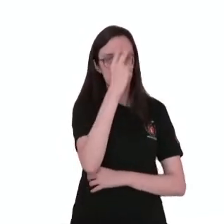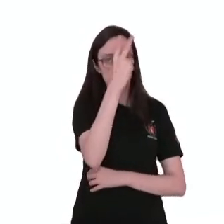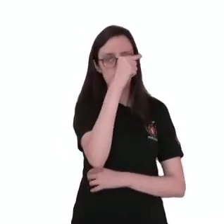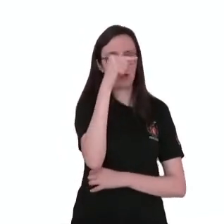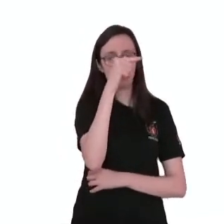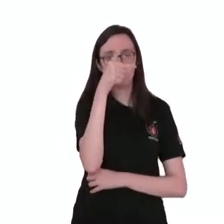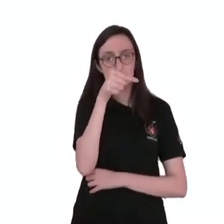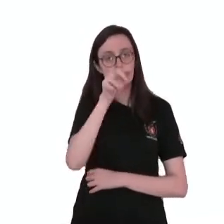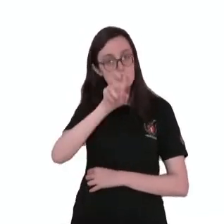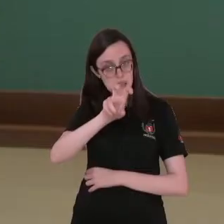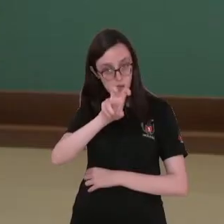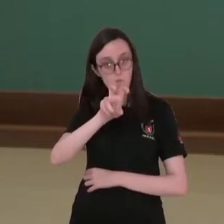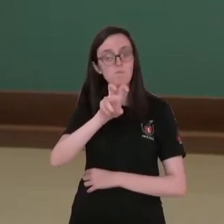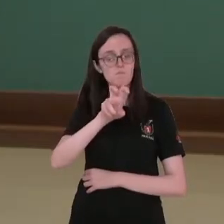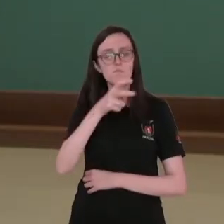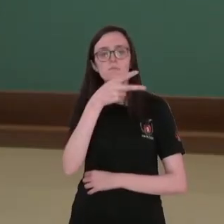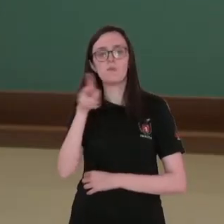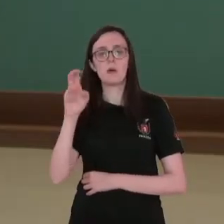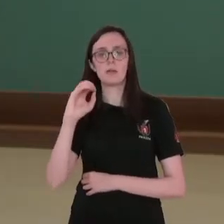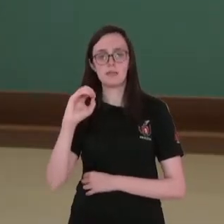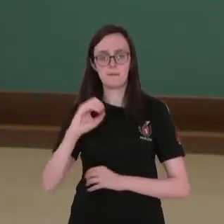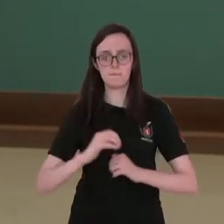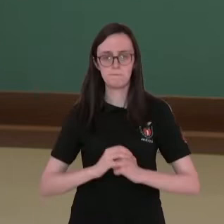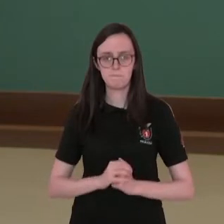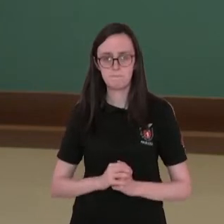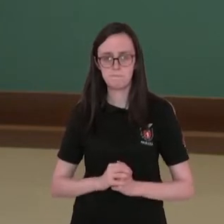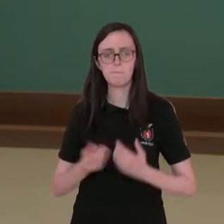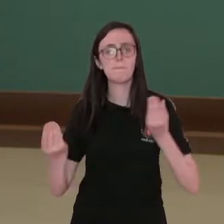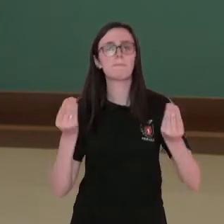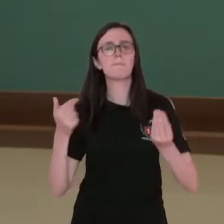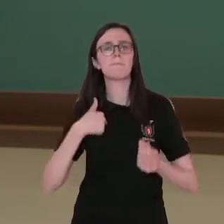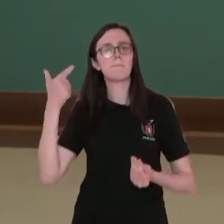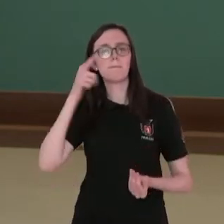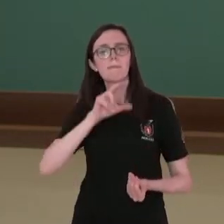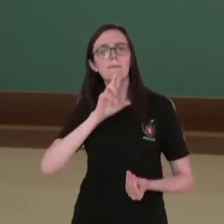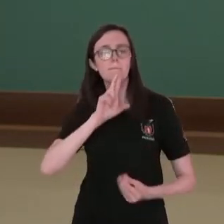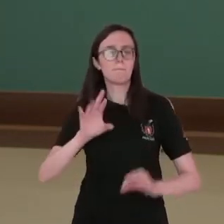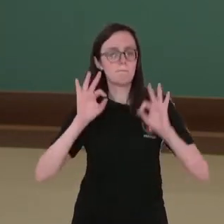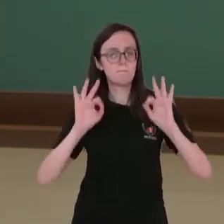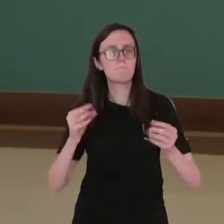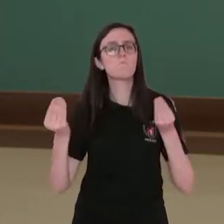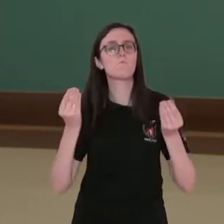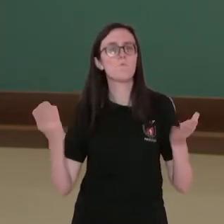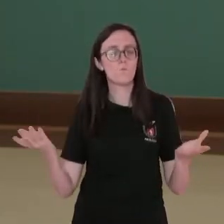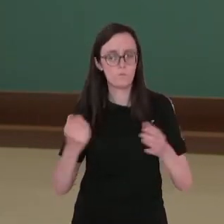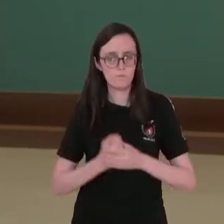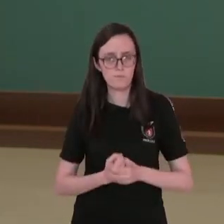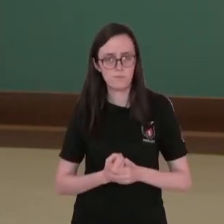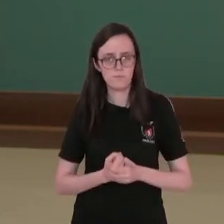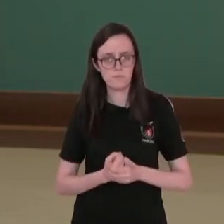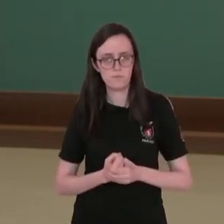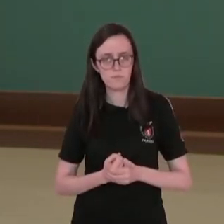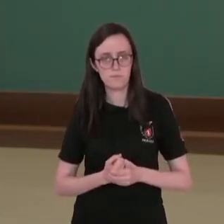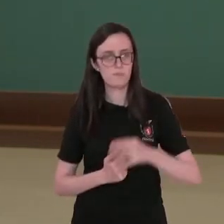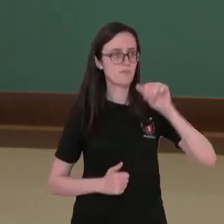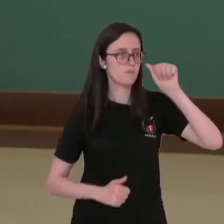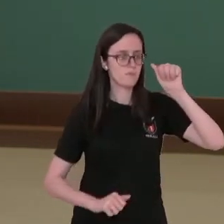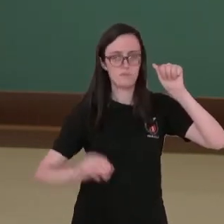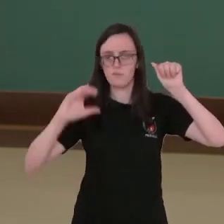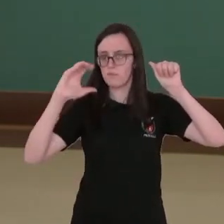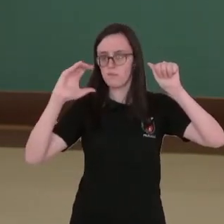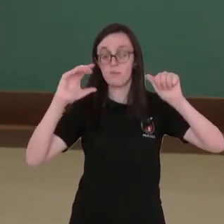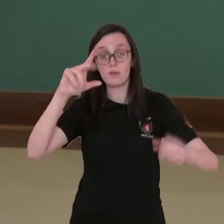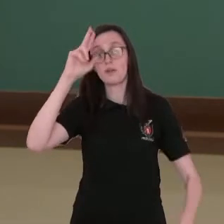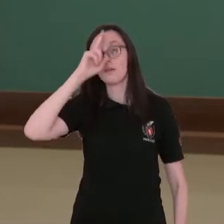menos 75 igual a zero. Como que eu resolvo, então, tendo o A e o C? Então,